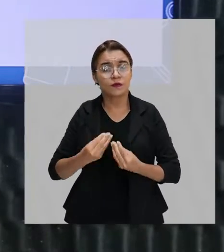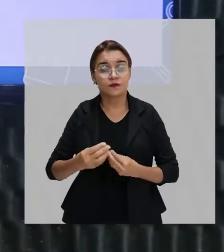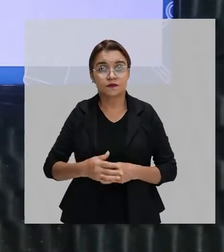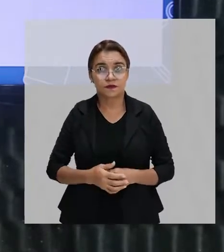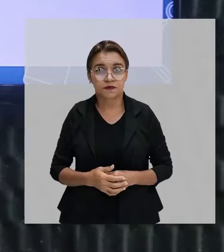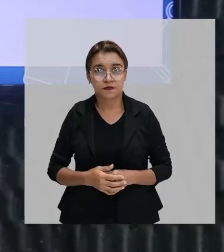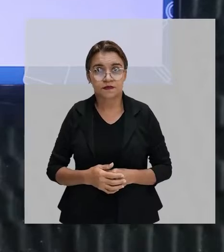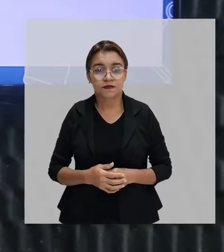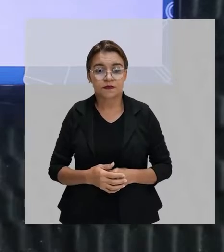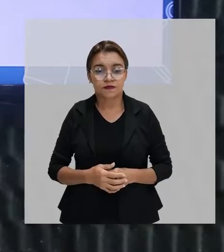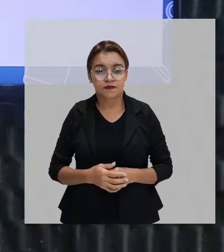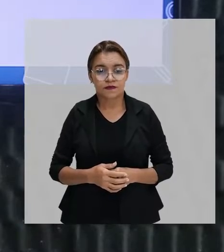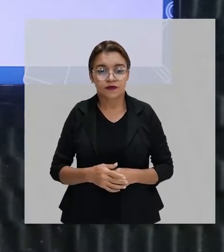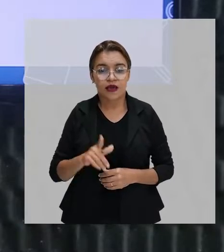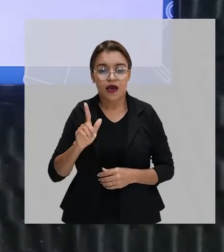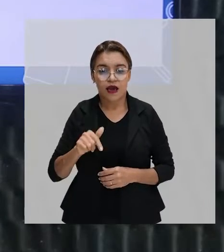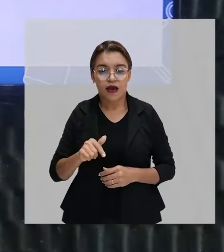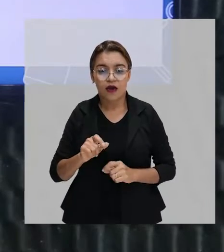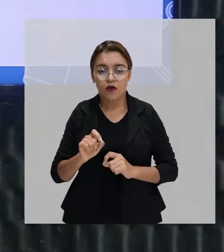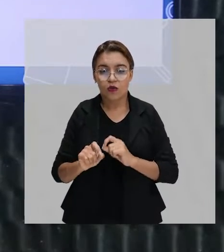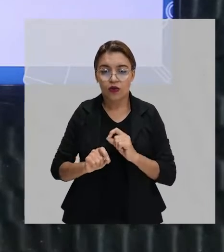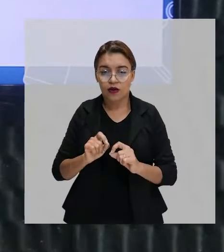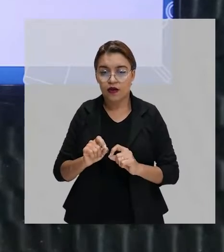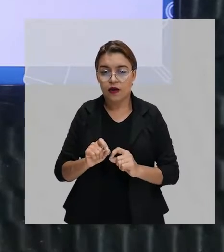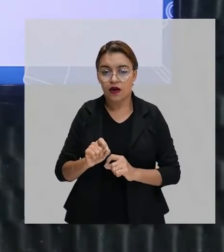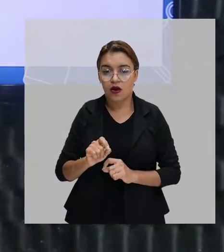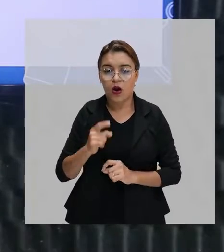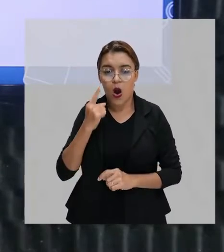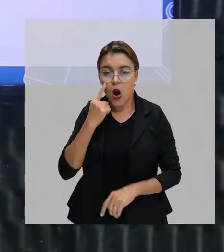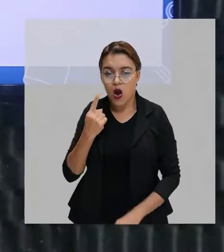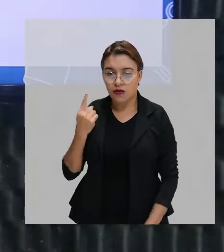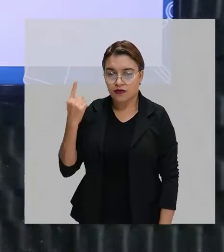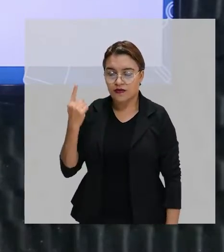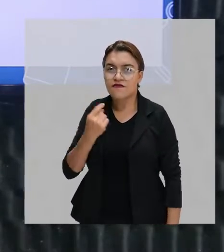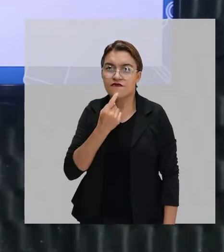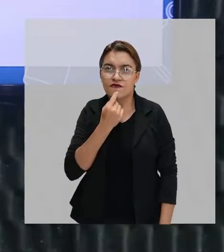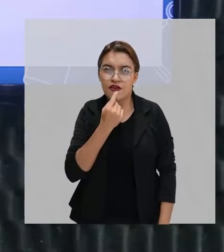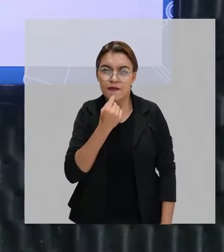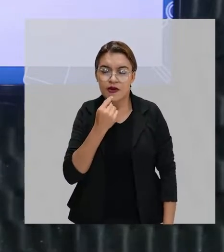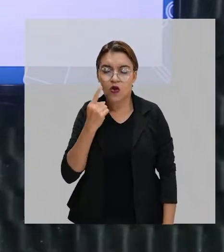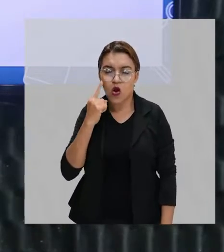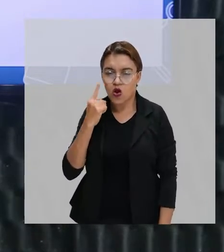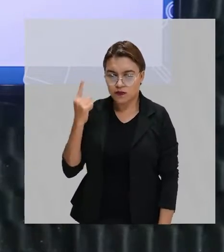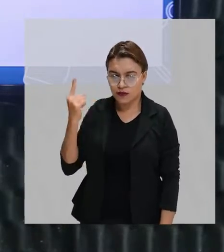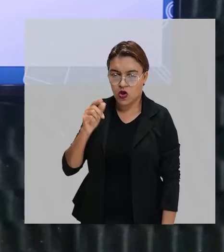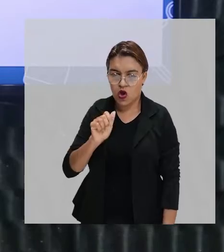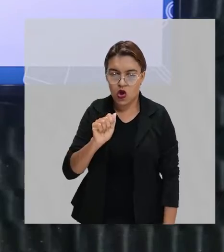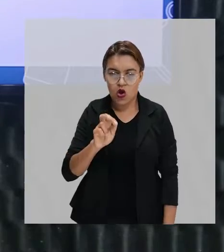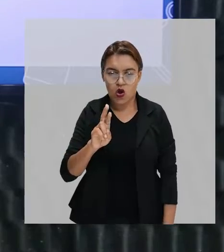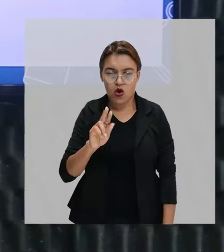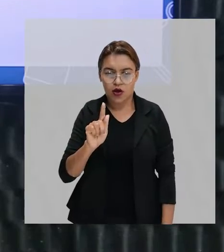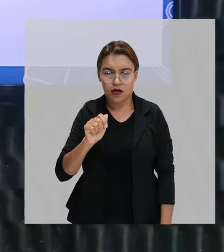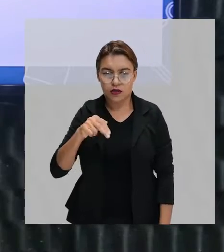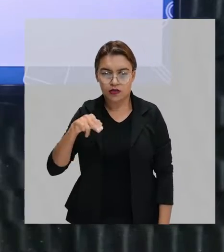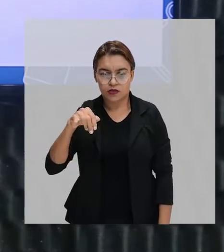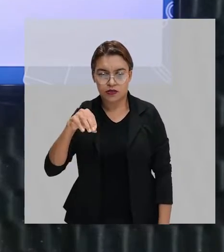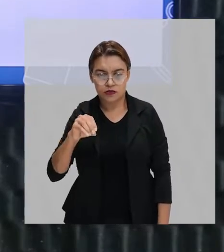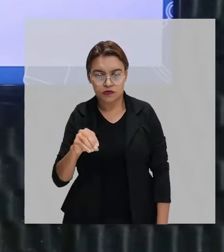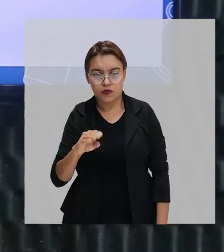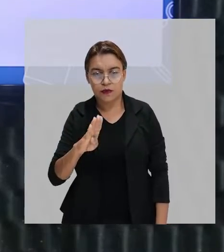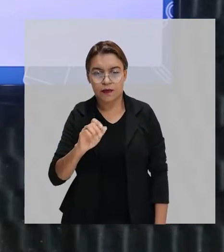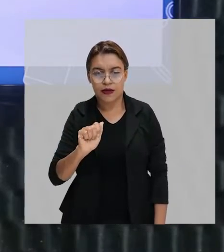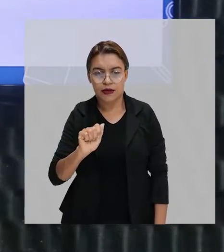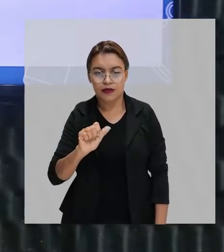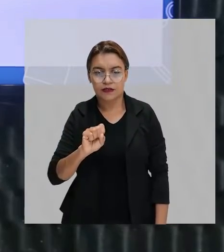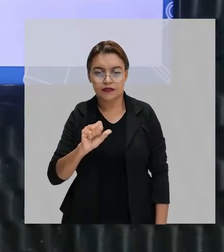é o que nós chamamos de organismo basal o ou seja mesmo que indivíduo